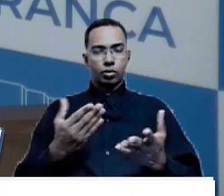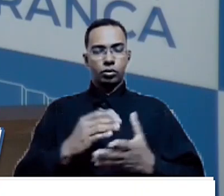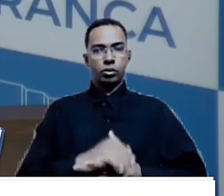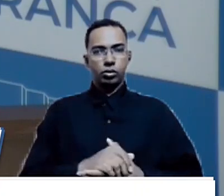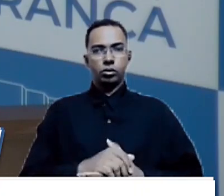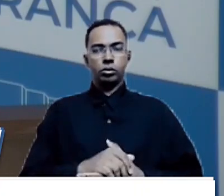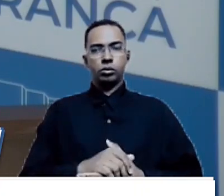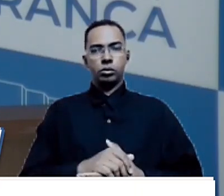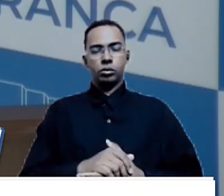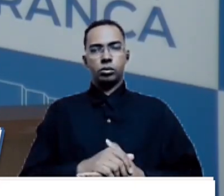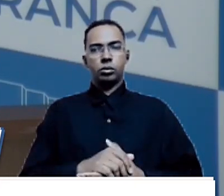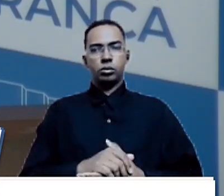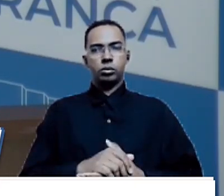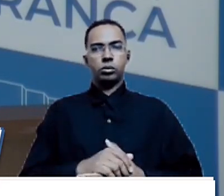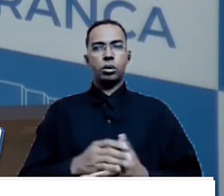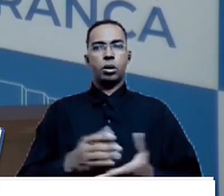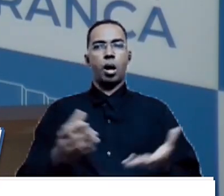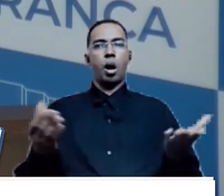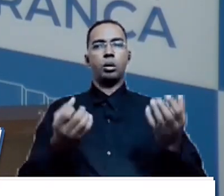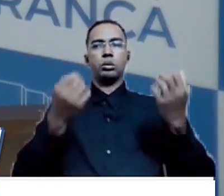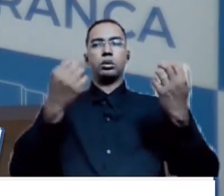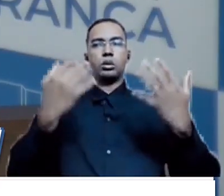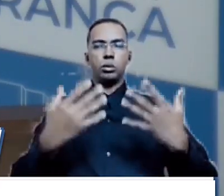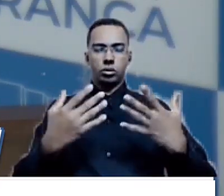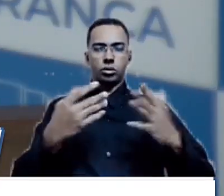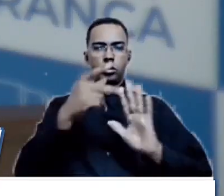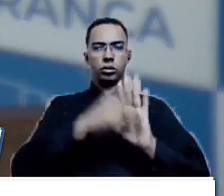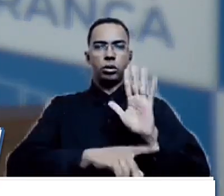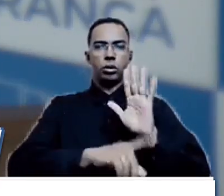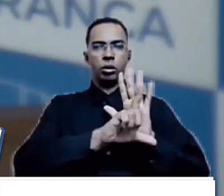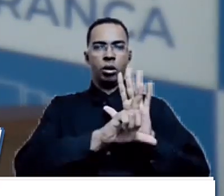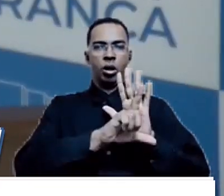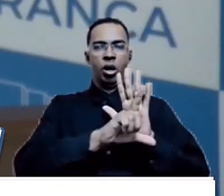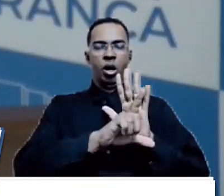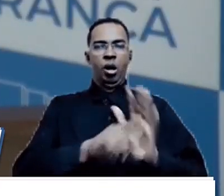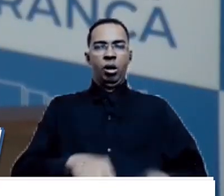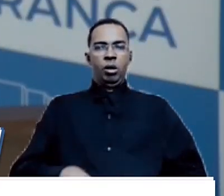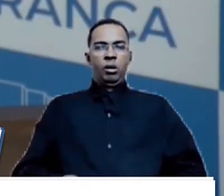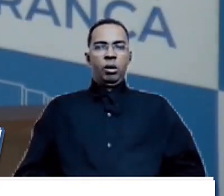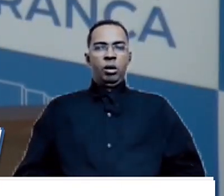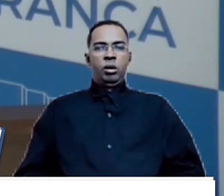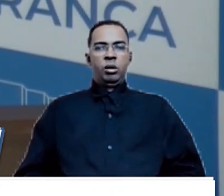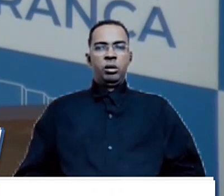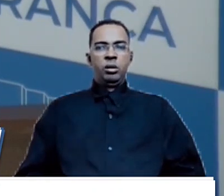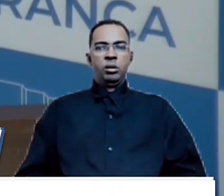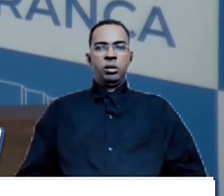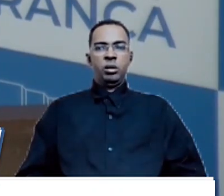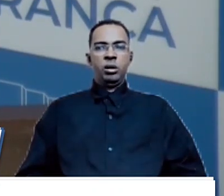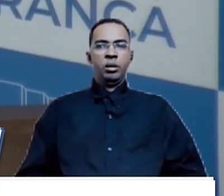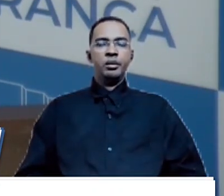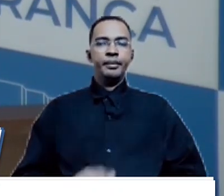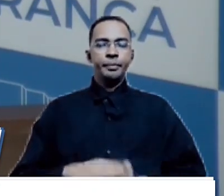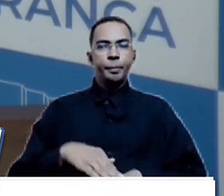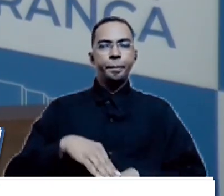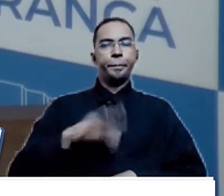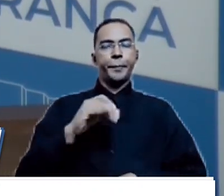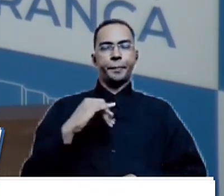nós estamos tratando aqui do projeto de lei mais importante